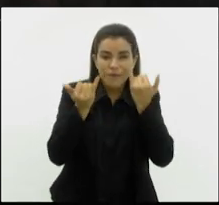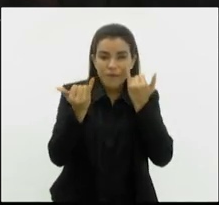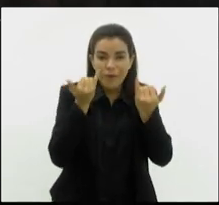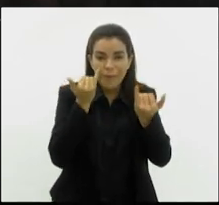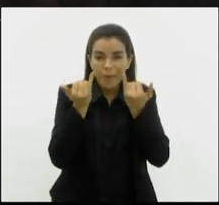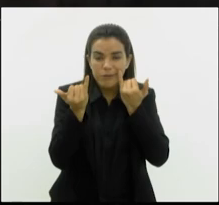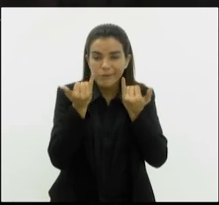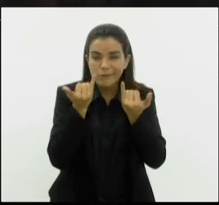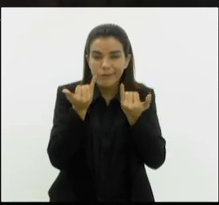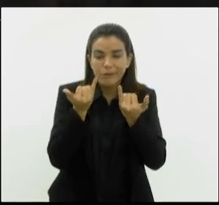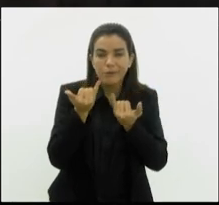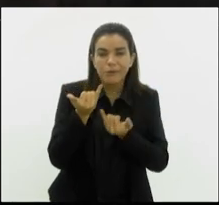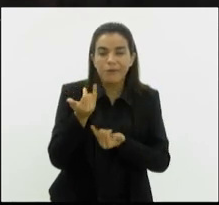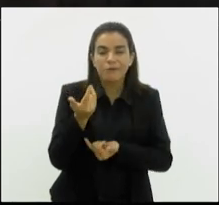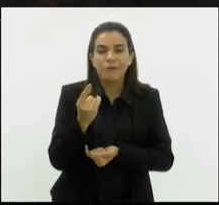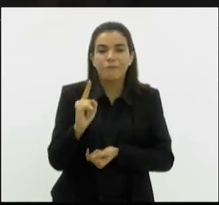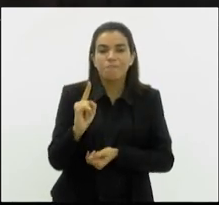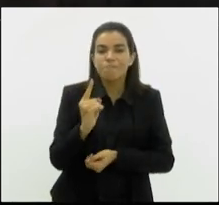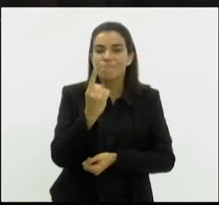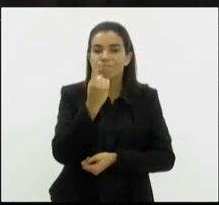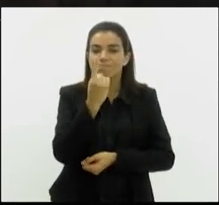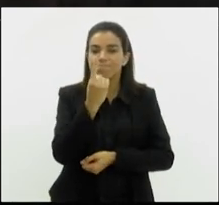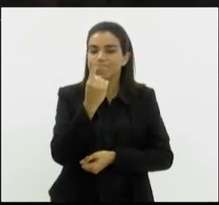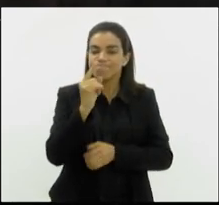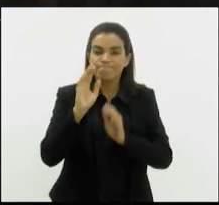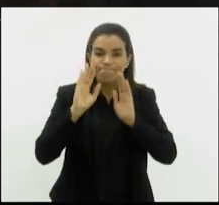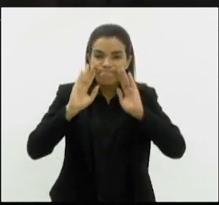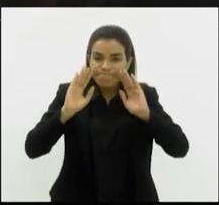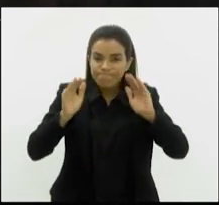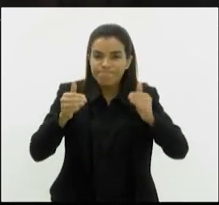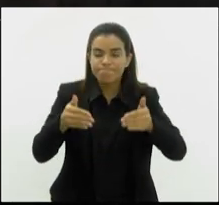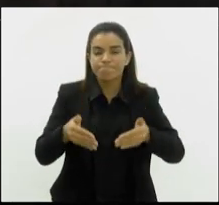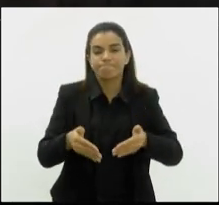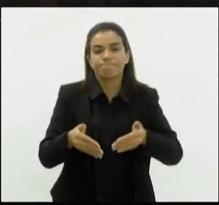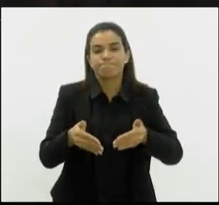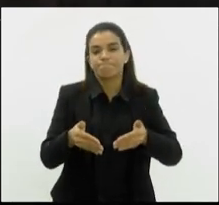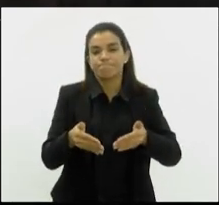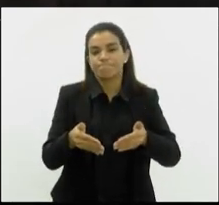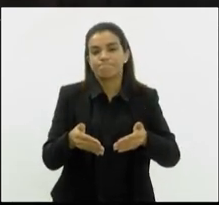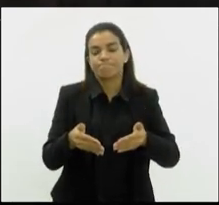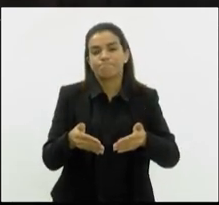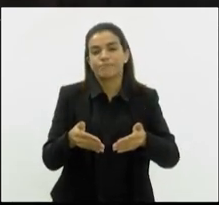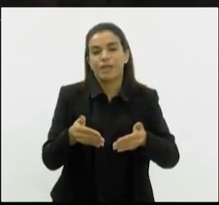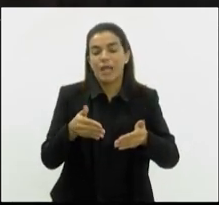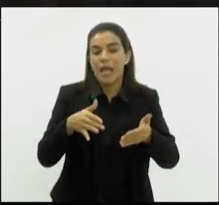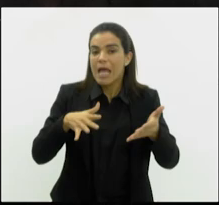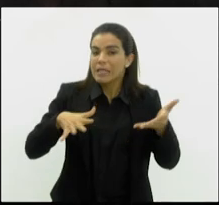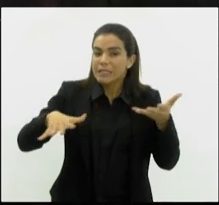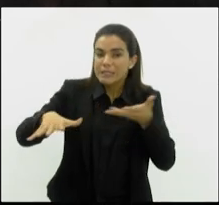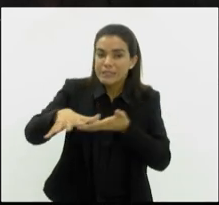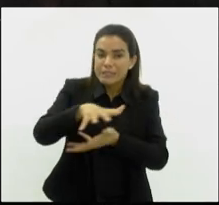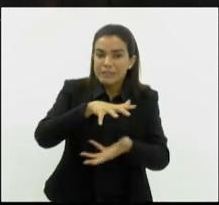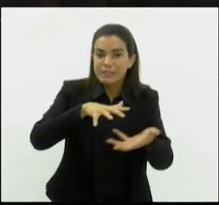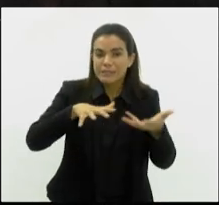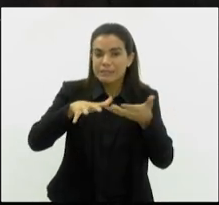como ponto central essa tragédia